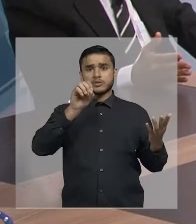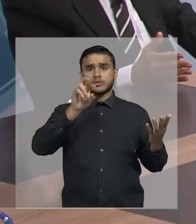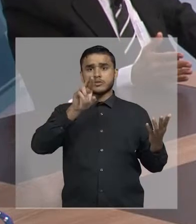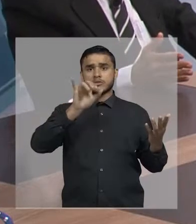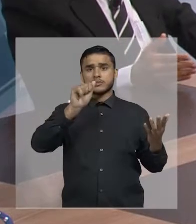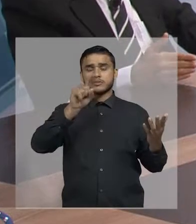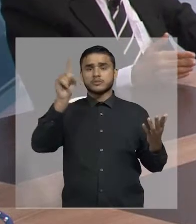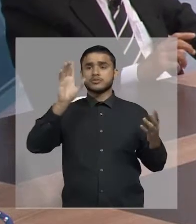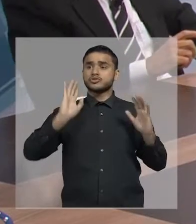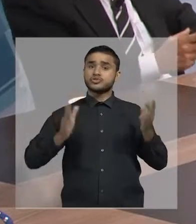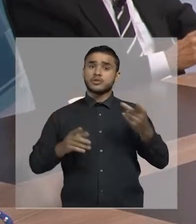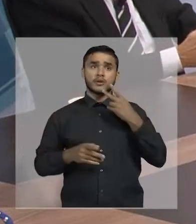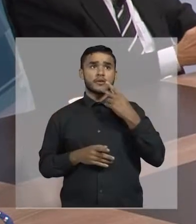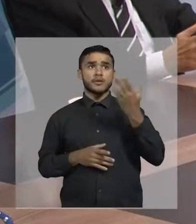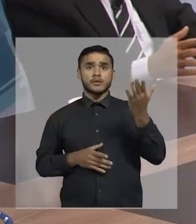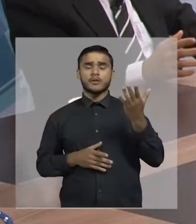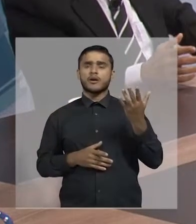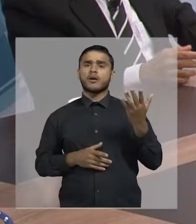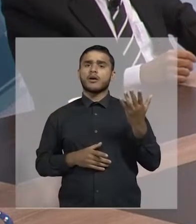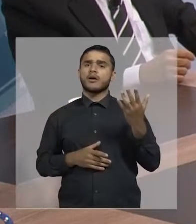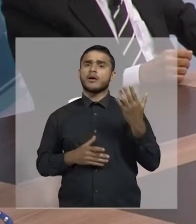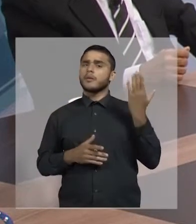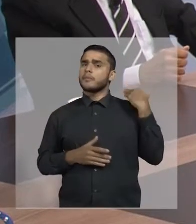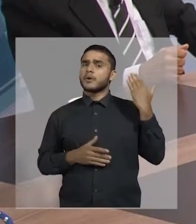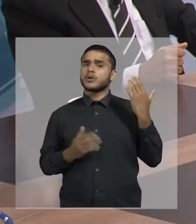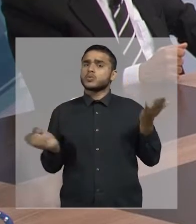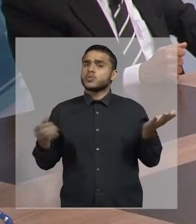vem, embora seja recente na política...